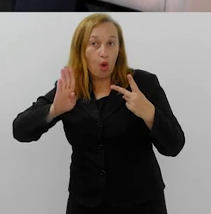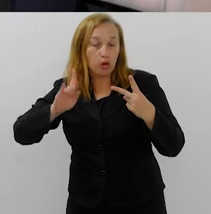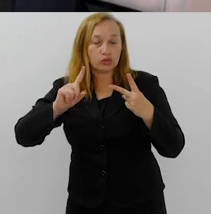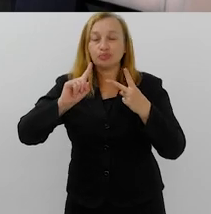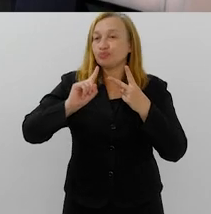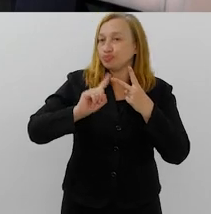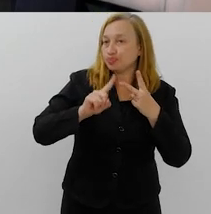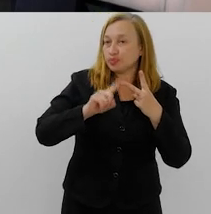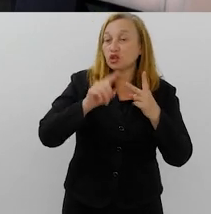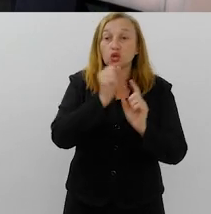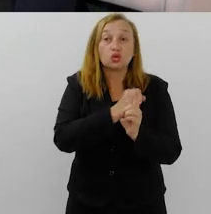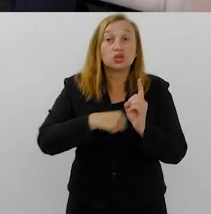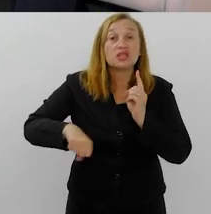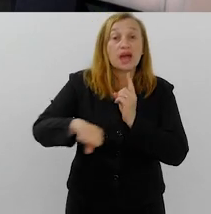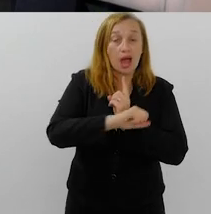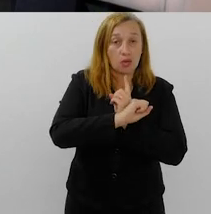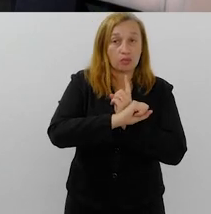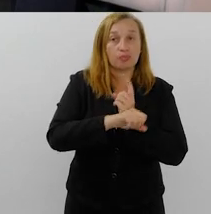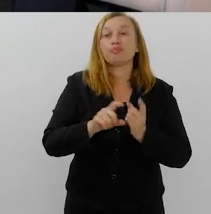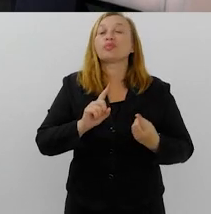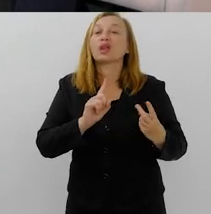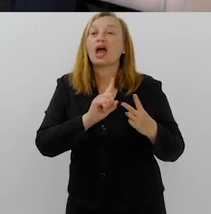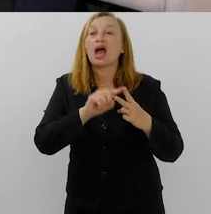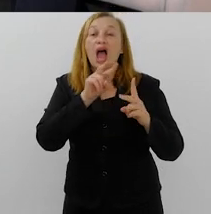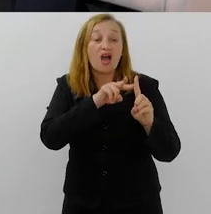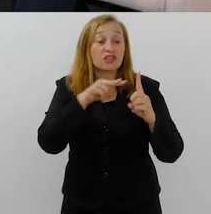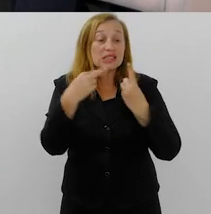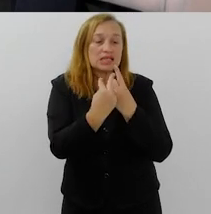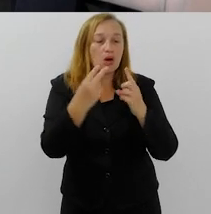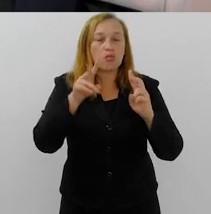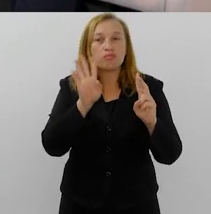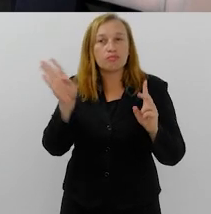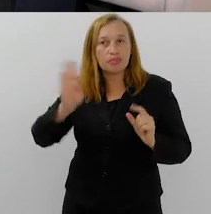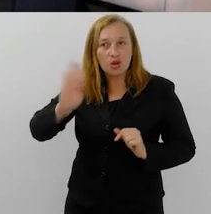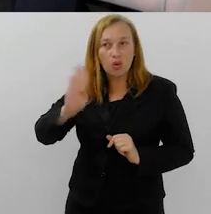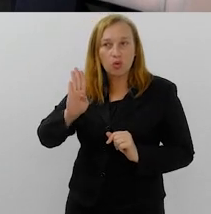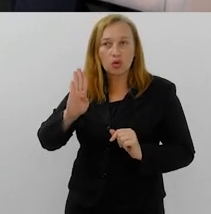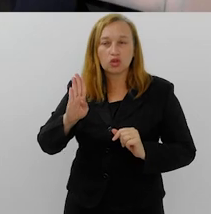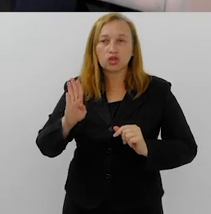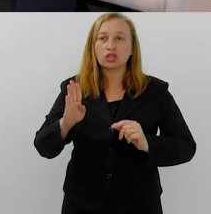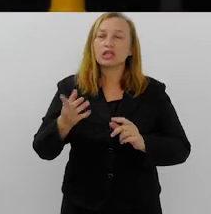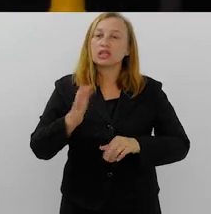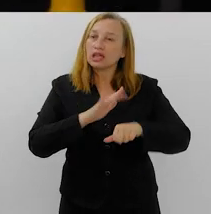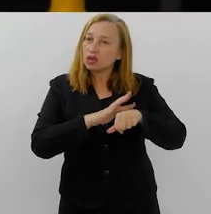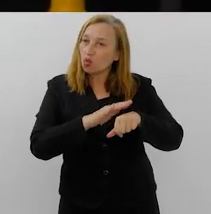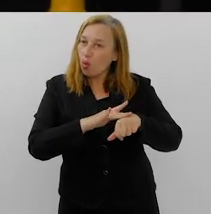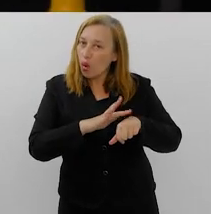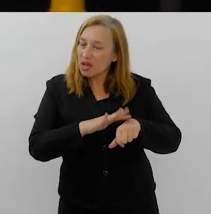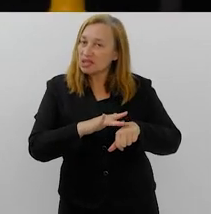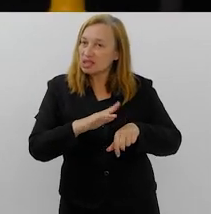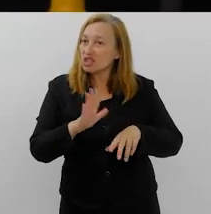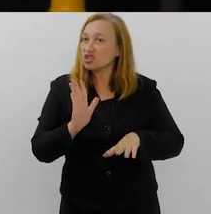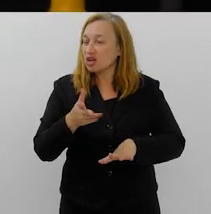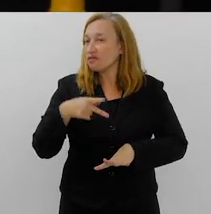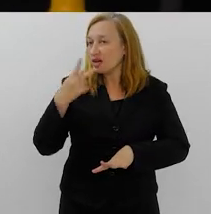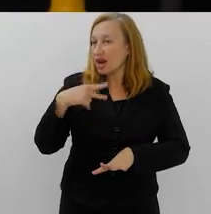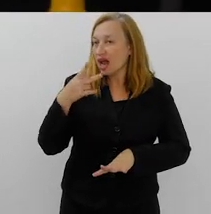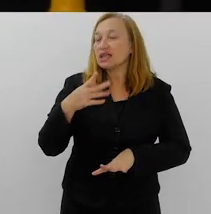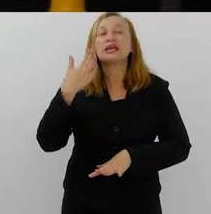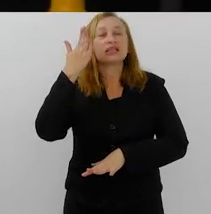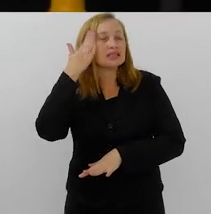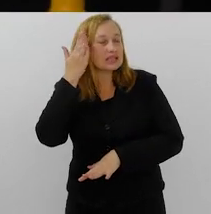biológico existe um aspecto social então do do ponto de vista biológico da doença propriamente DIT